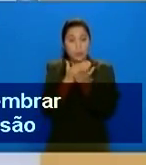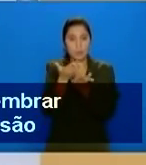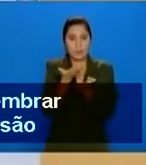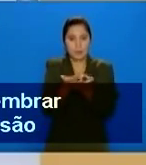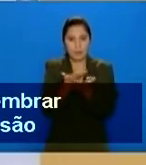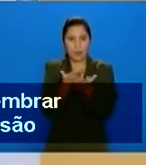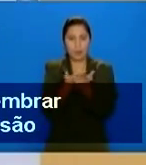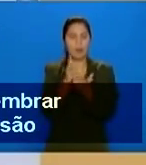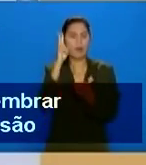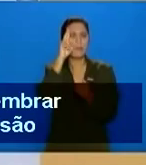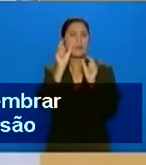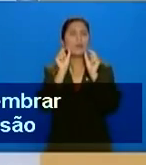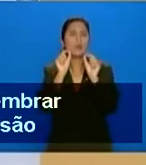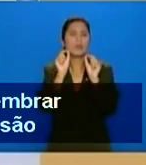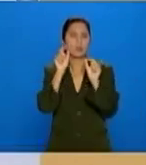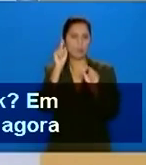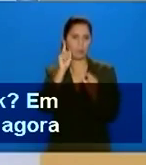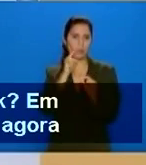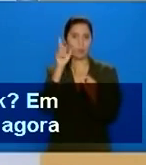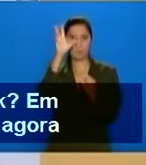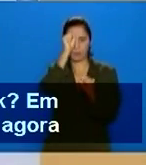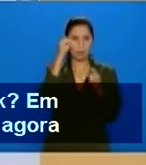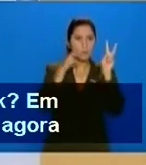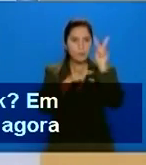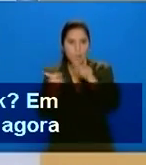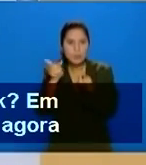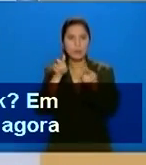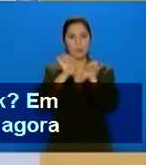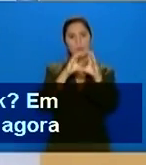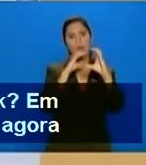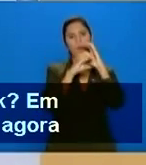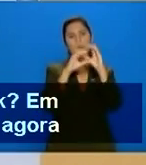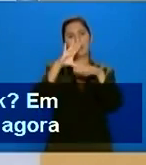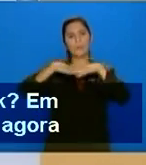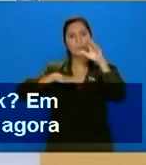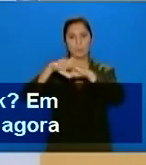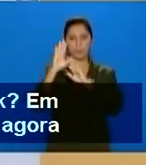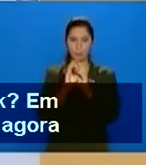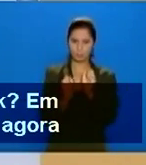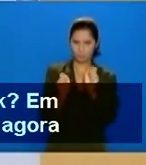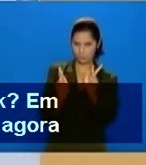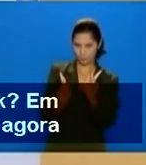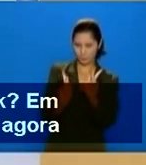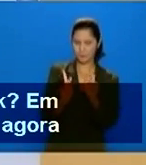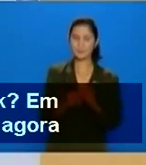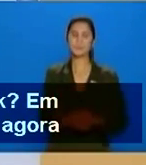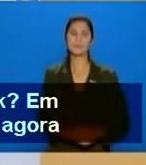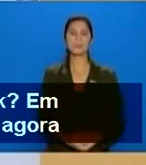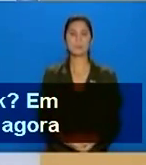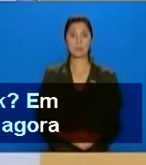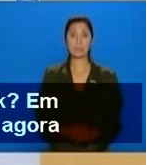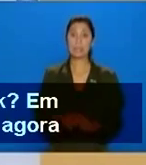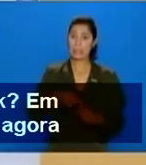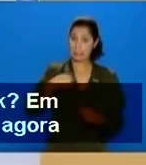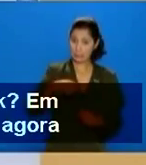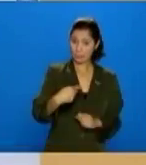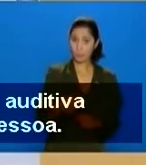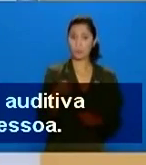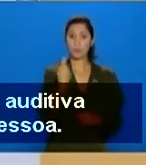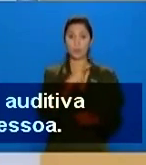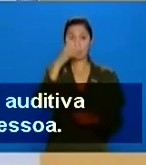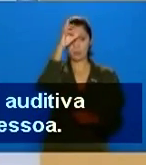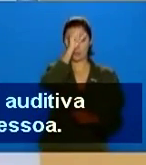nossa aula. Lembrar que o surdo aprende pela visão e se comunica pelas mãos, ok? Em seguida, a gente vai